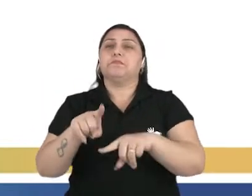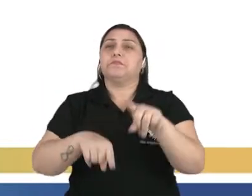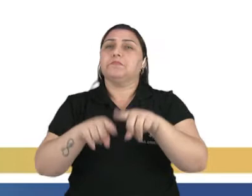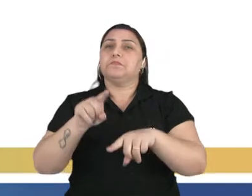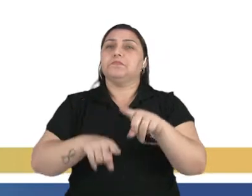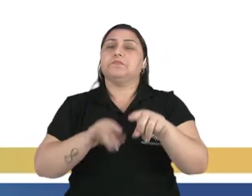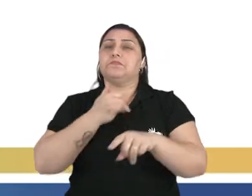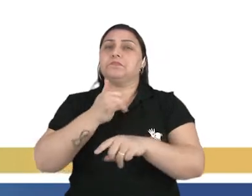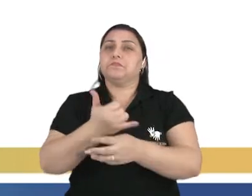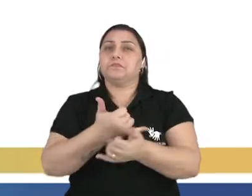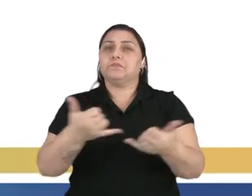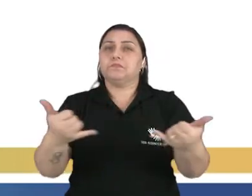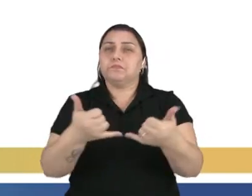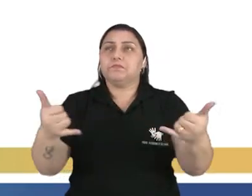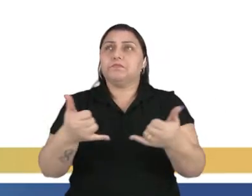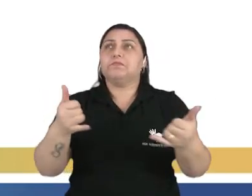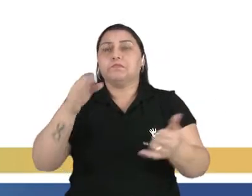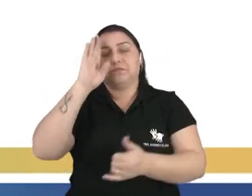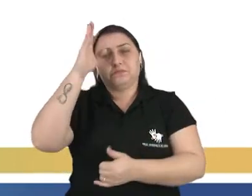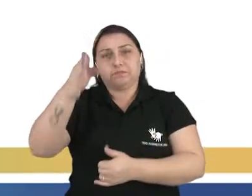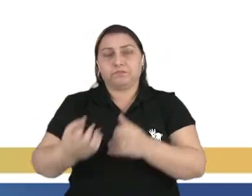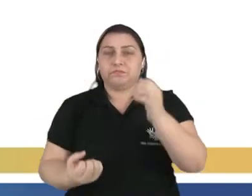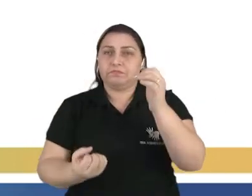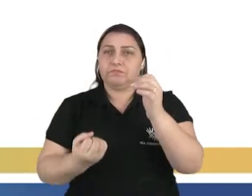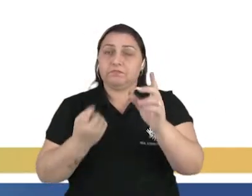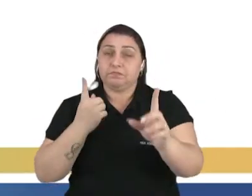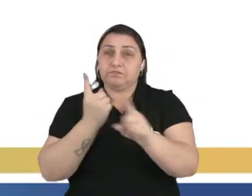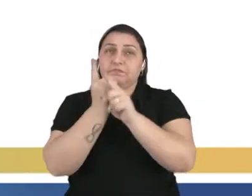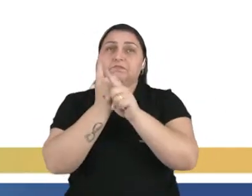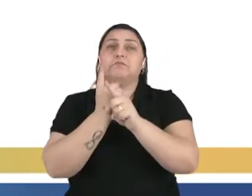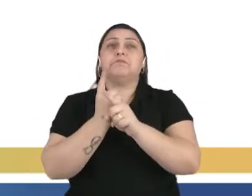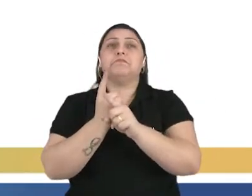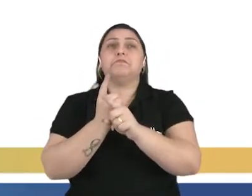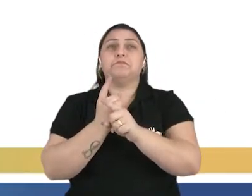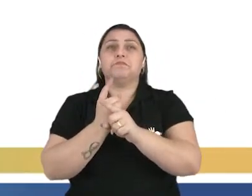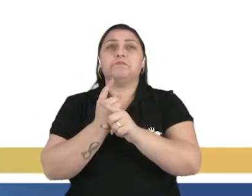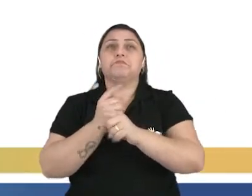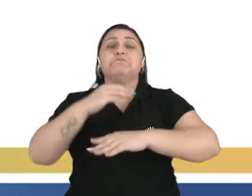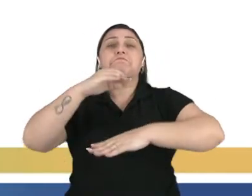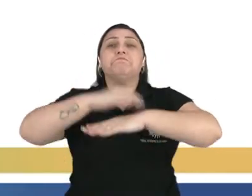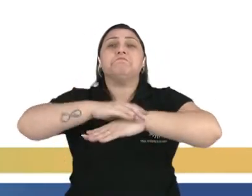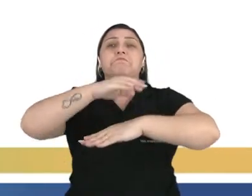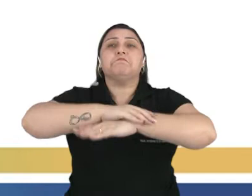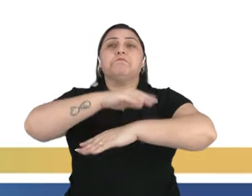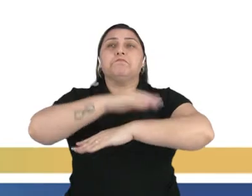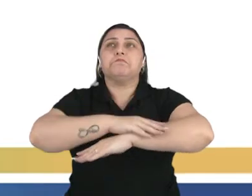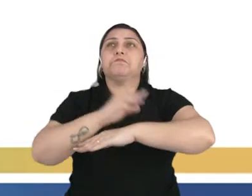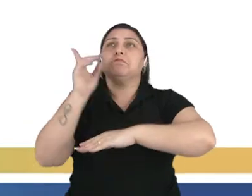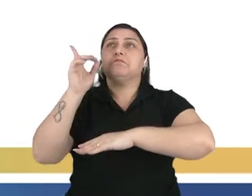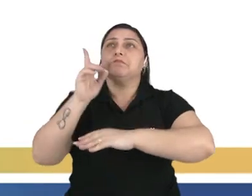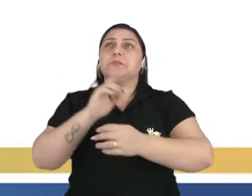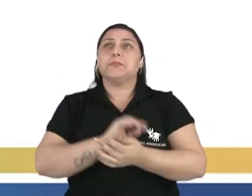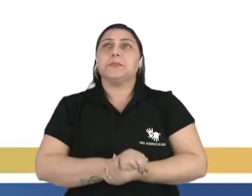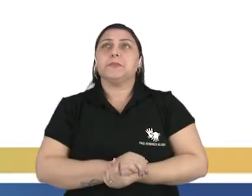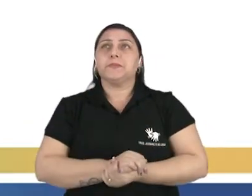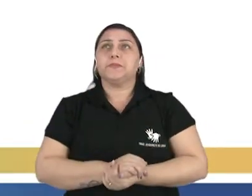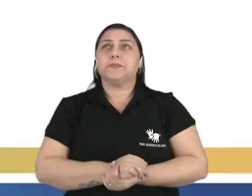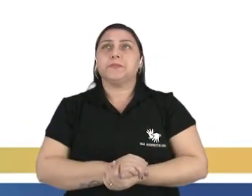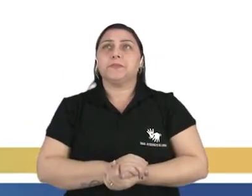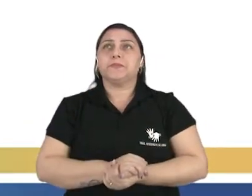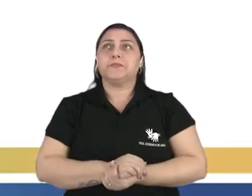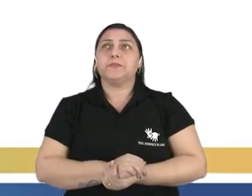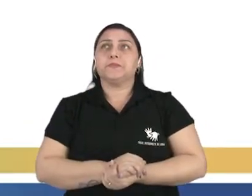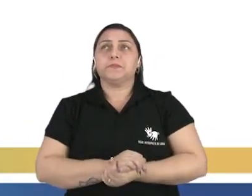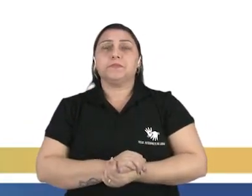de eletricidade, e a principal descoberta dele é essa aqui do sapinho. Então o que ele tentava fazer, com as perninhas do sapinho?